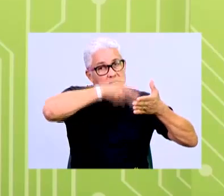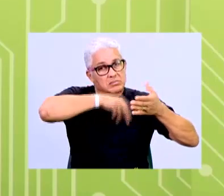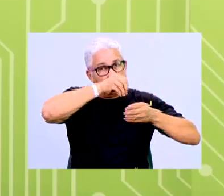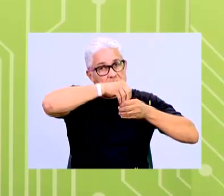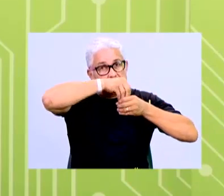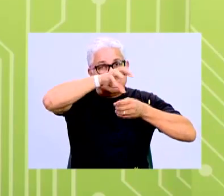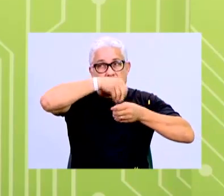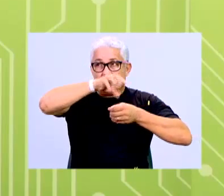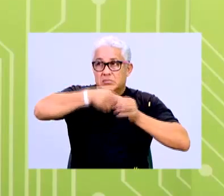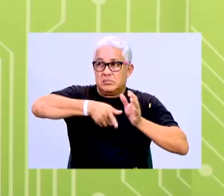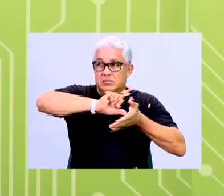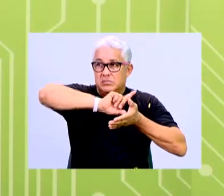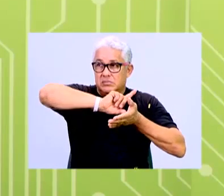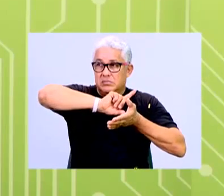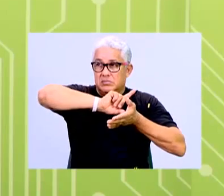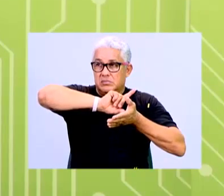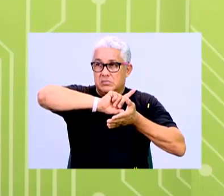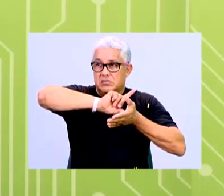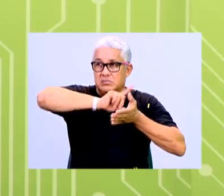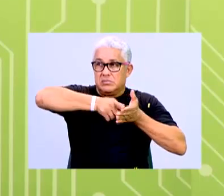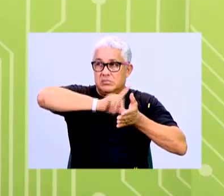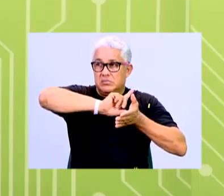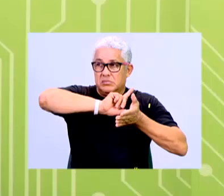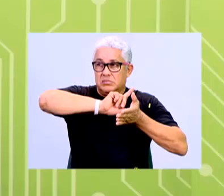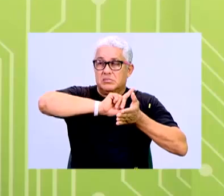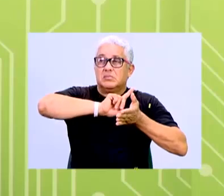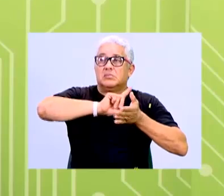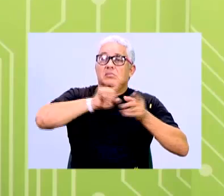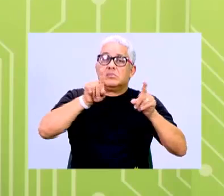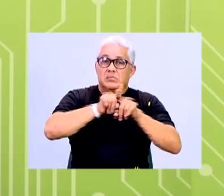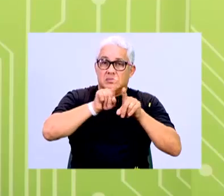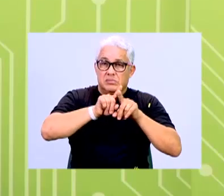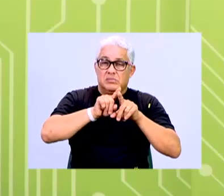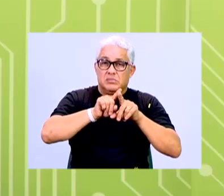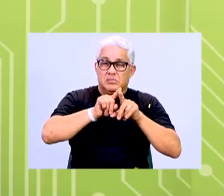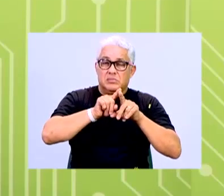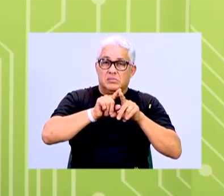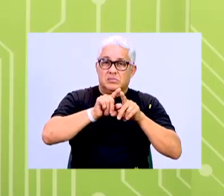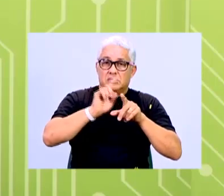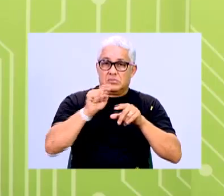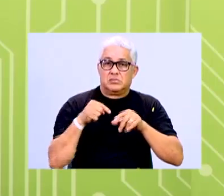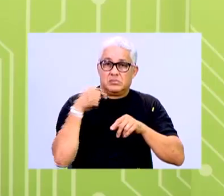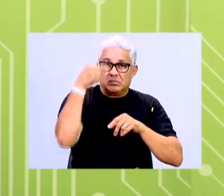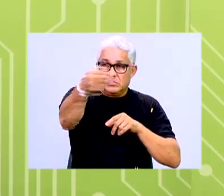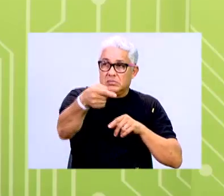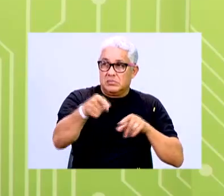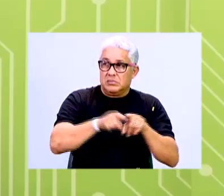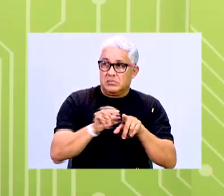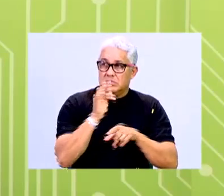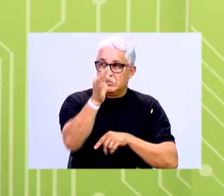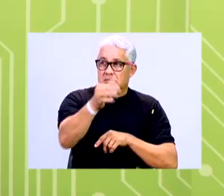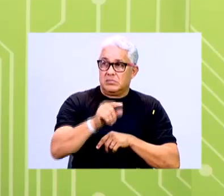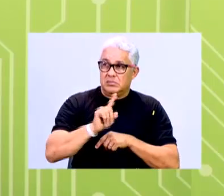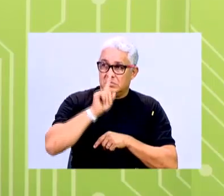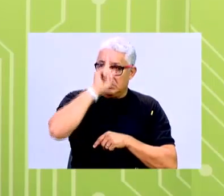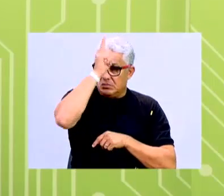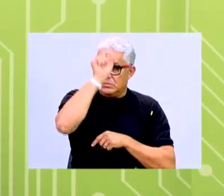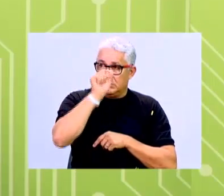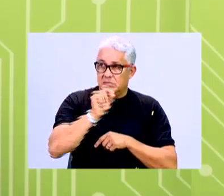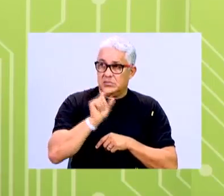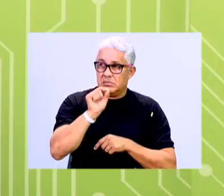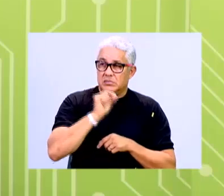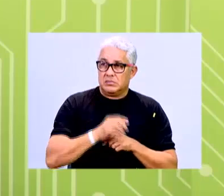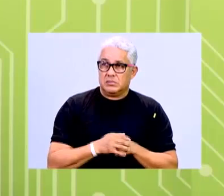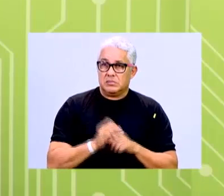conteúdo que antecede e também no que segue, né, para terem uma ideia do